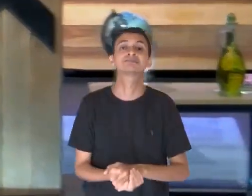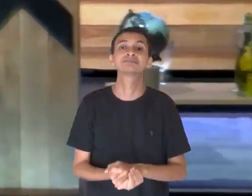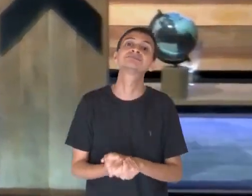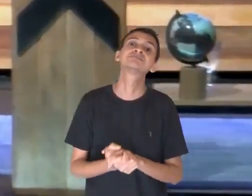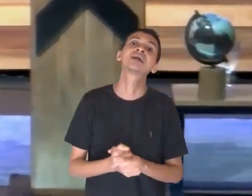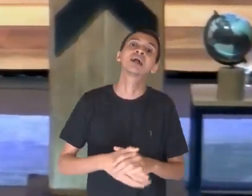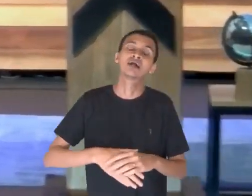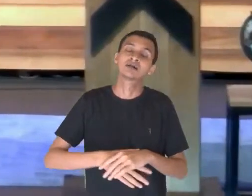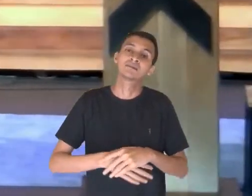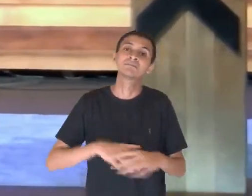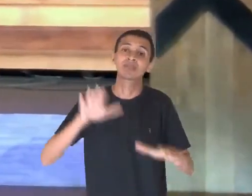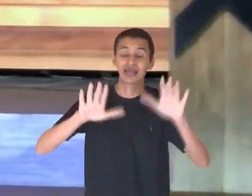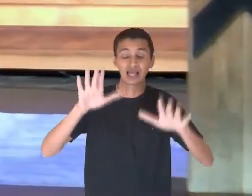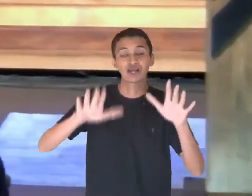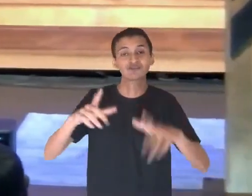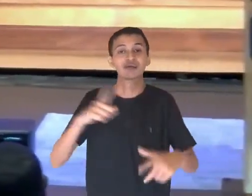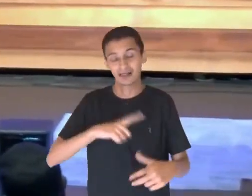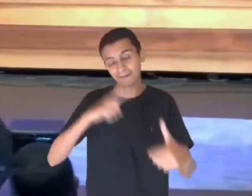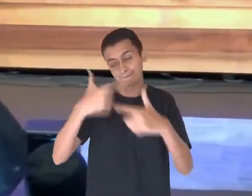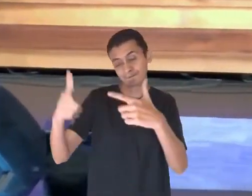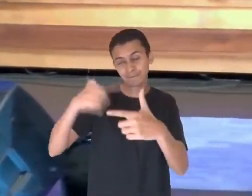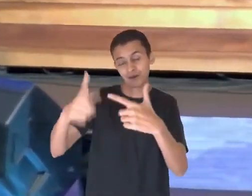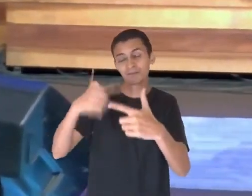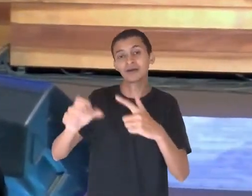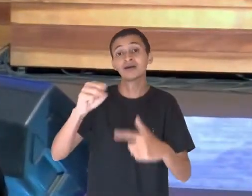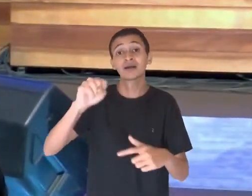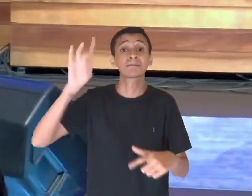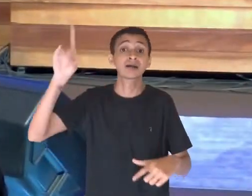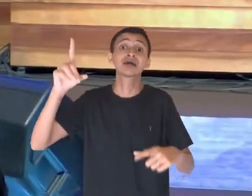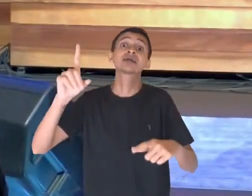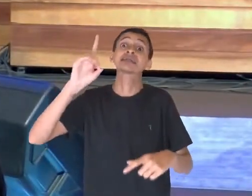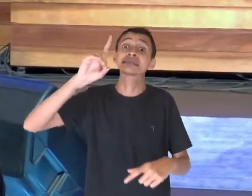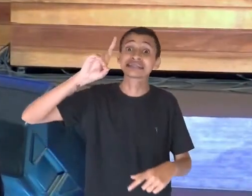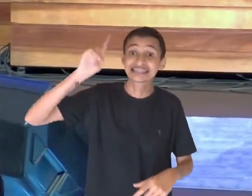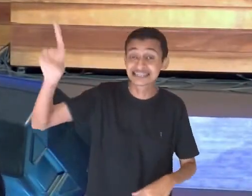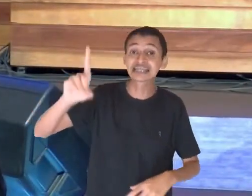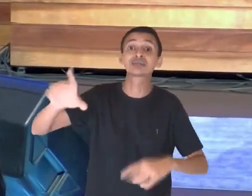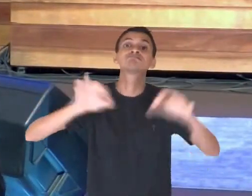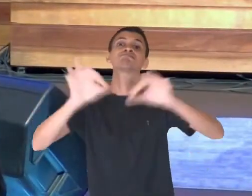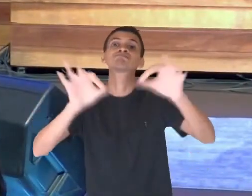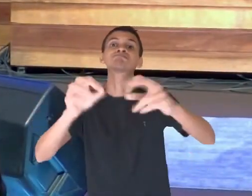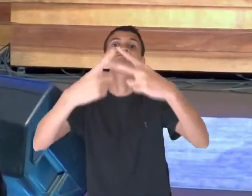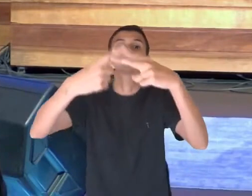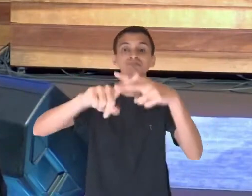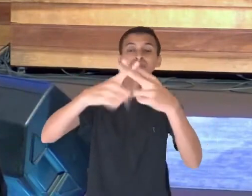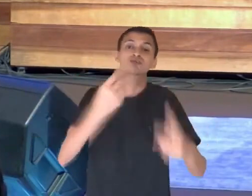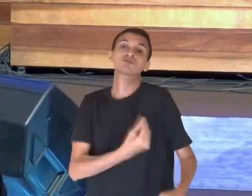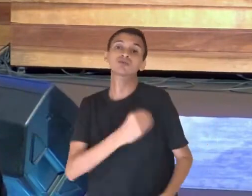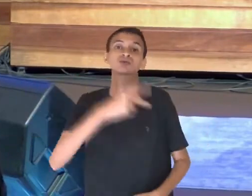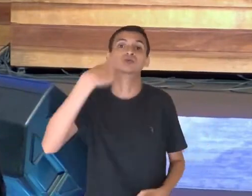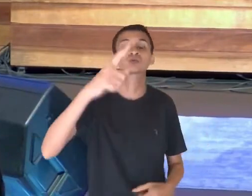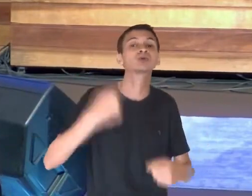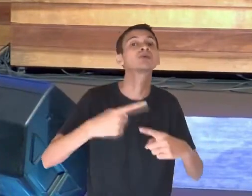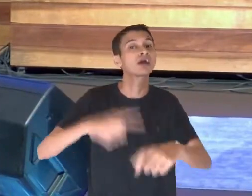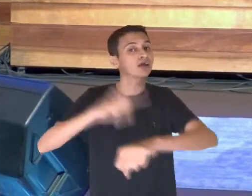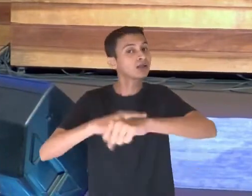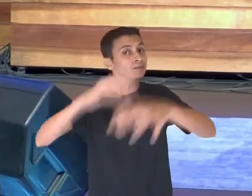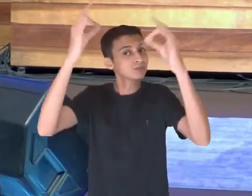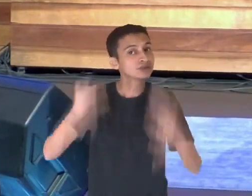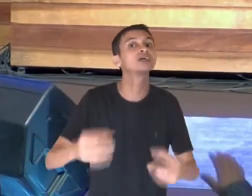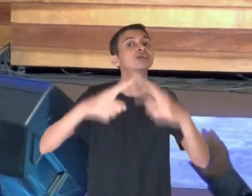De vez em quando uma corda, pá, vai arrebentar. Mas Deus está te colocando em ordem, porque chegou a hora de te colocar